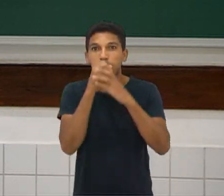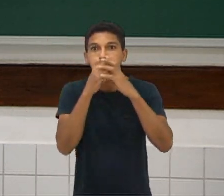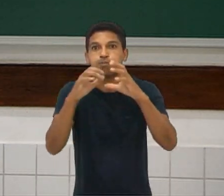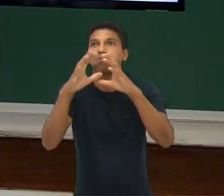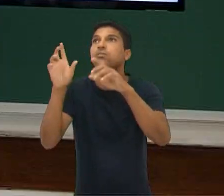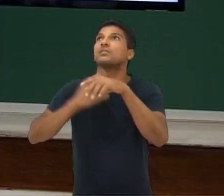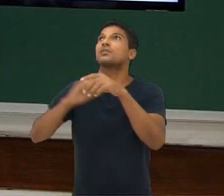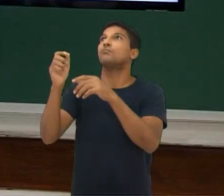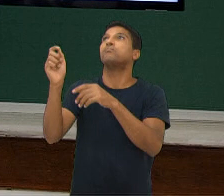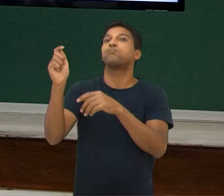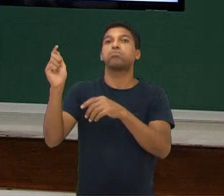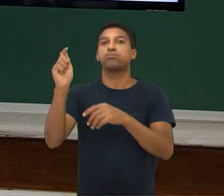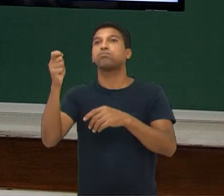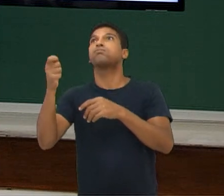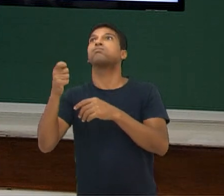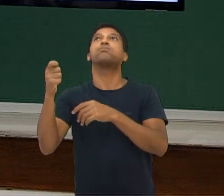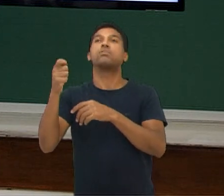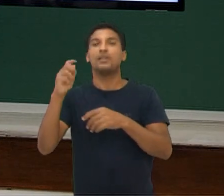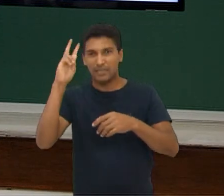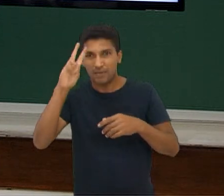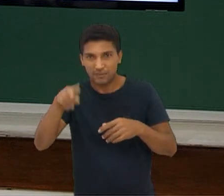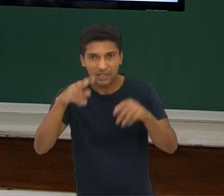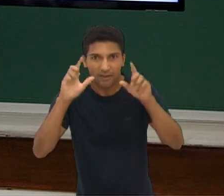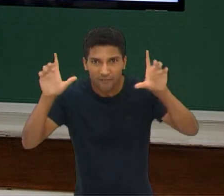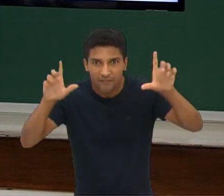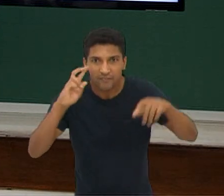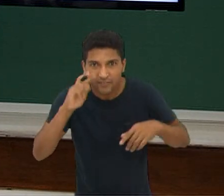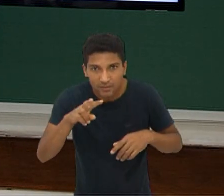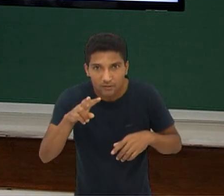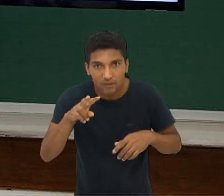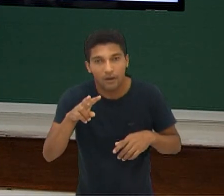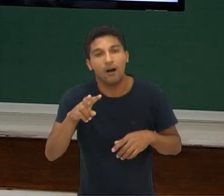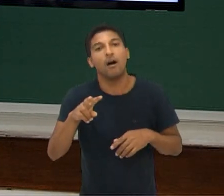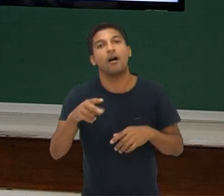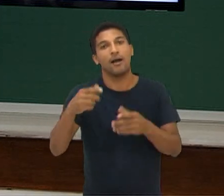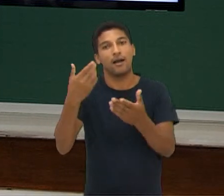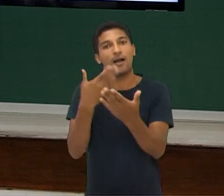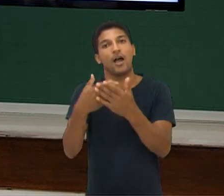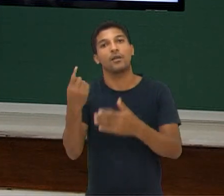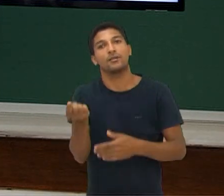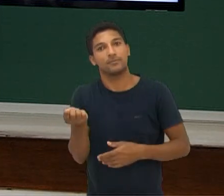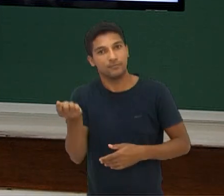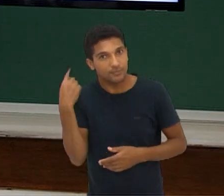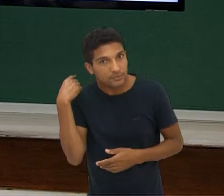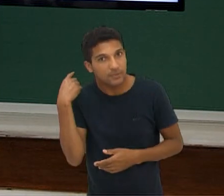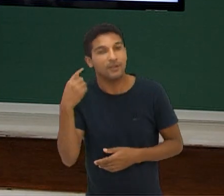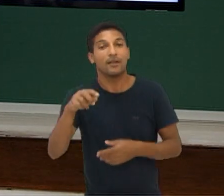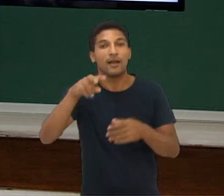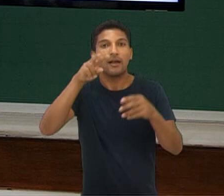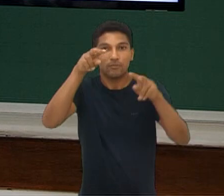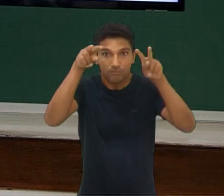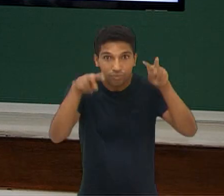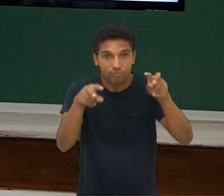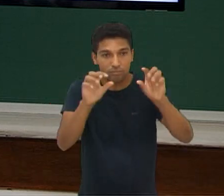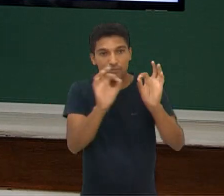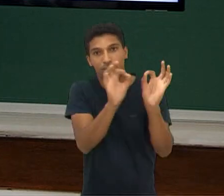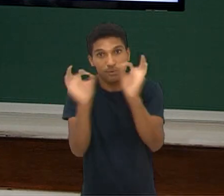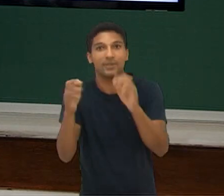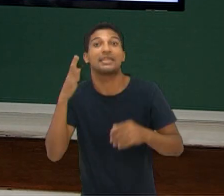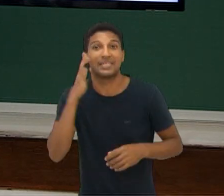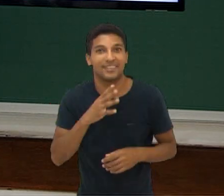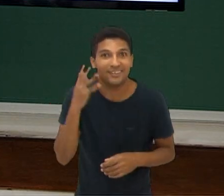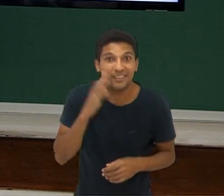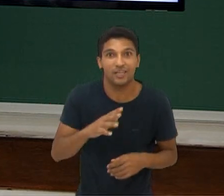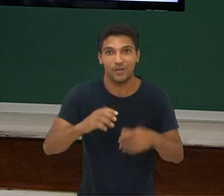assistiu! Galera, então ó, marque aí na sua agenda, hein? Assista a aula anterior para você ver que barato, que legal que ficou, tá